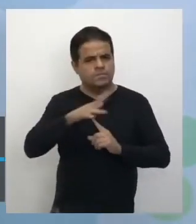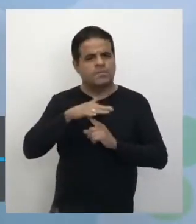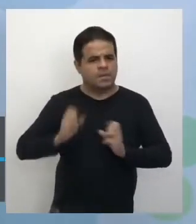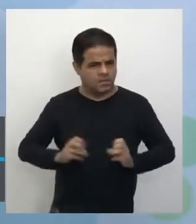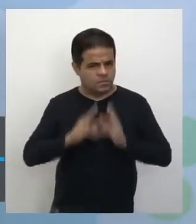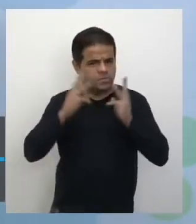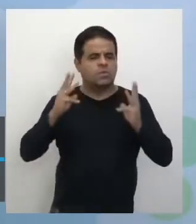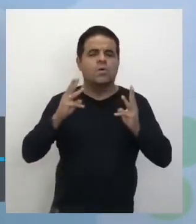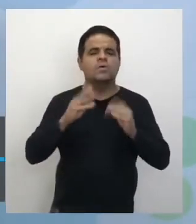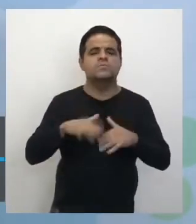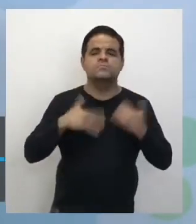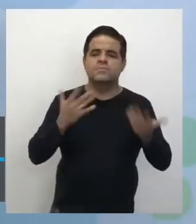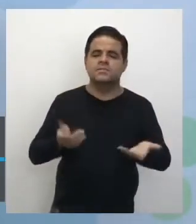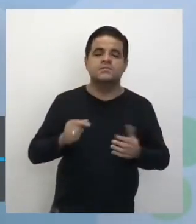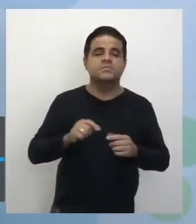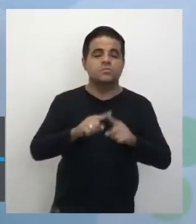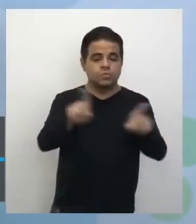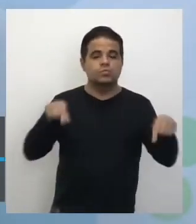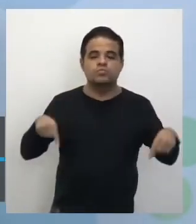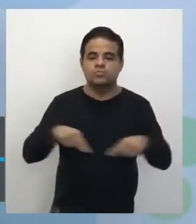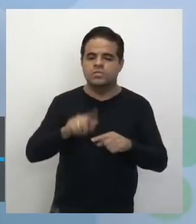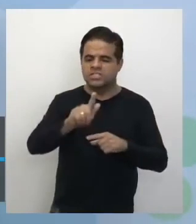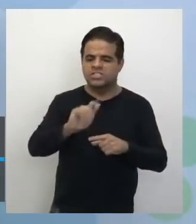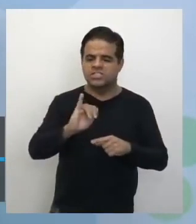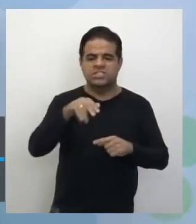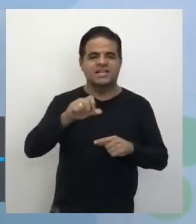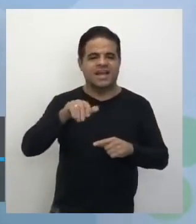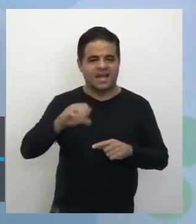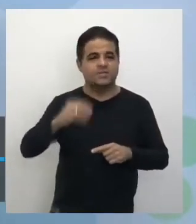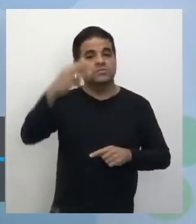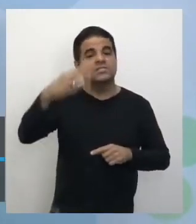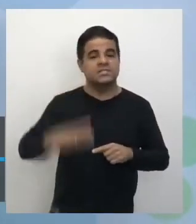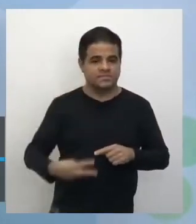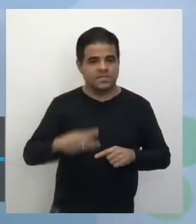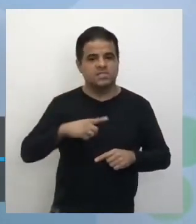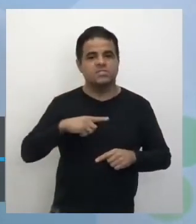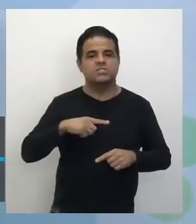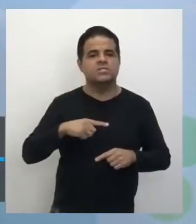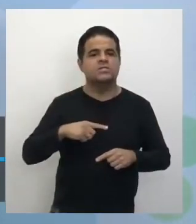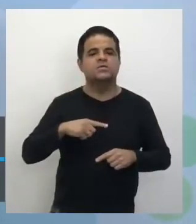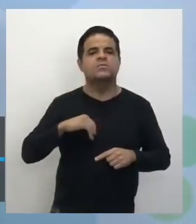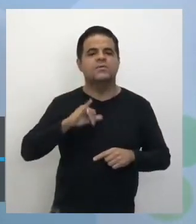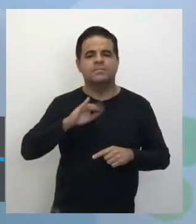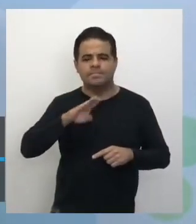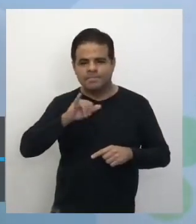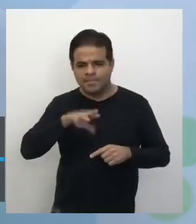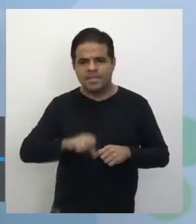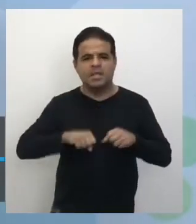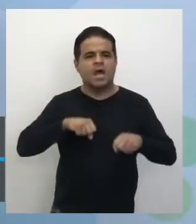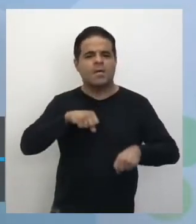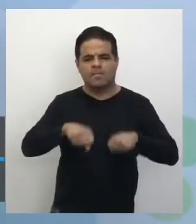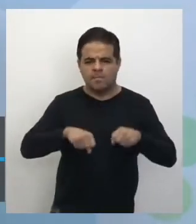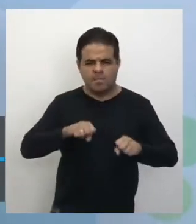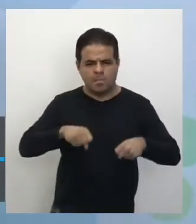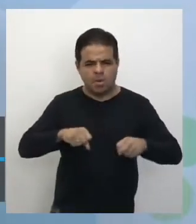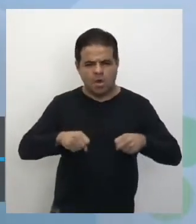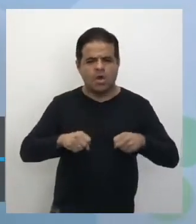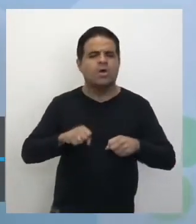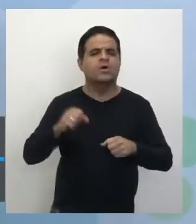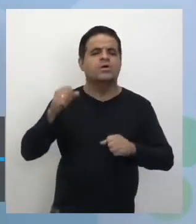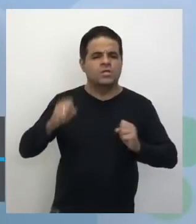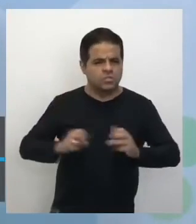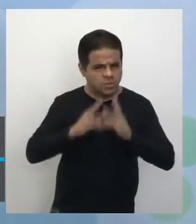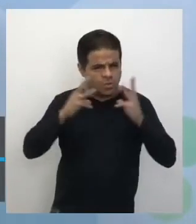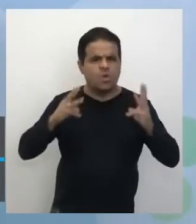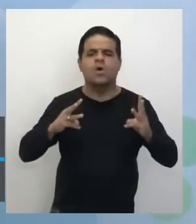né, ultimamente, no ginásio, de terça-feira, tinha o Ibira Motopoint, há muitos anos atrás. E tinha toda terça-feira show